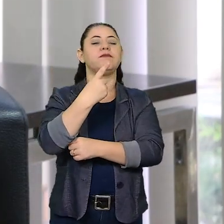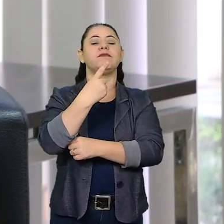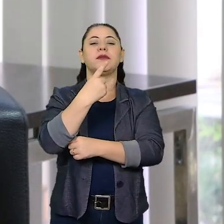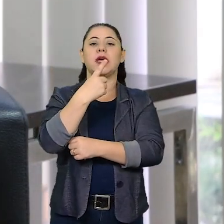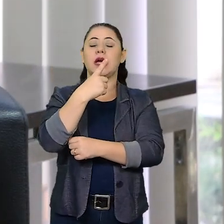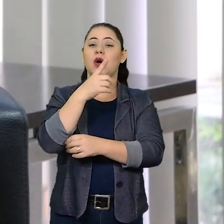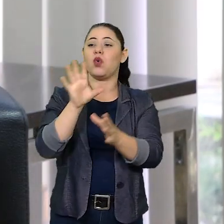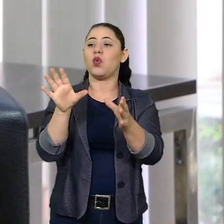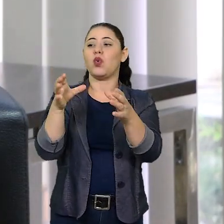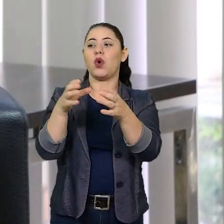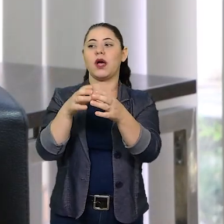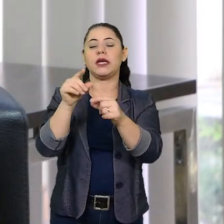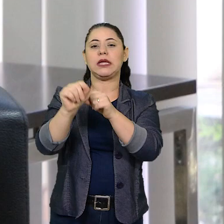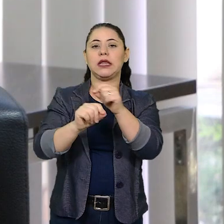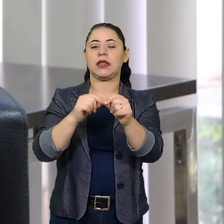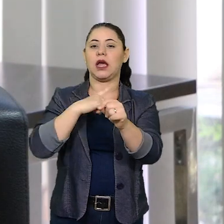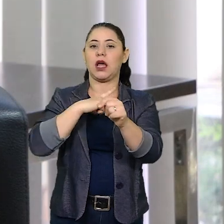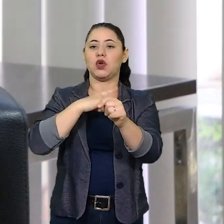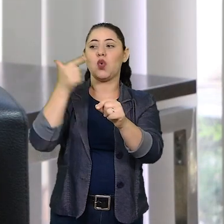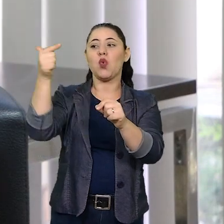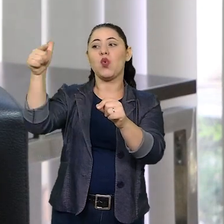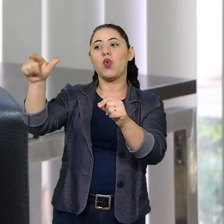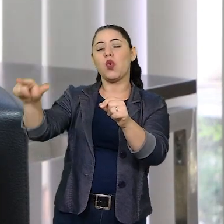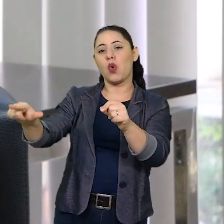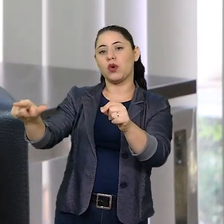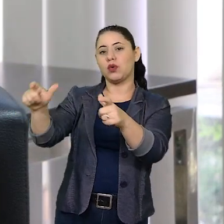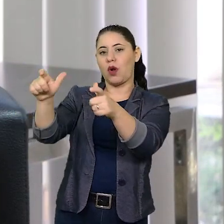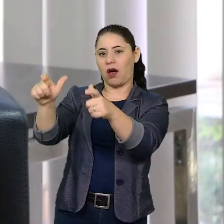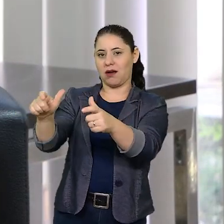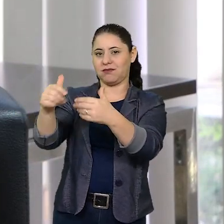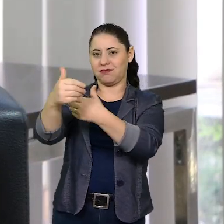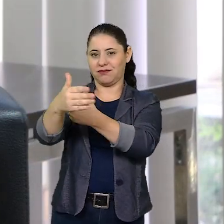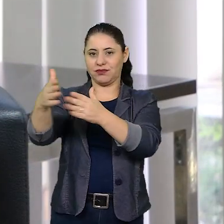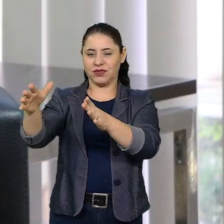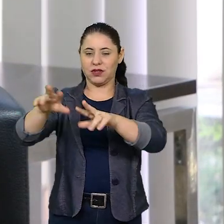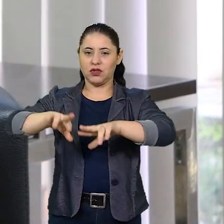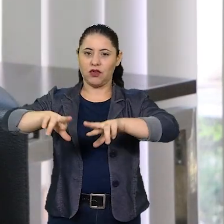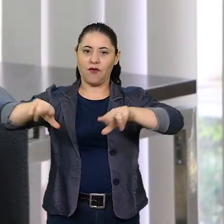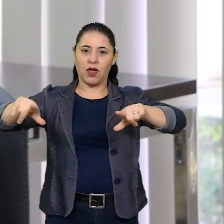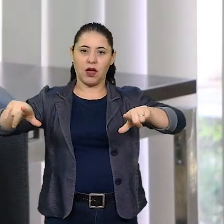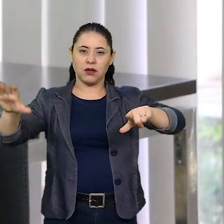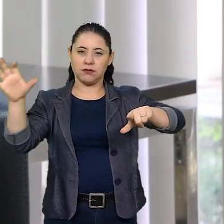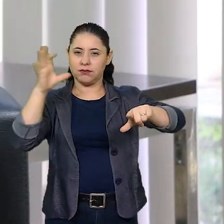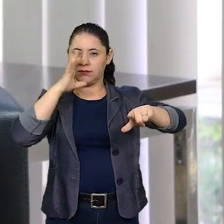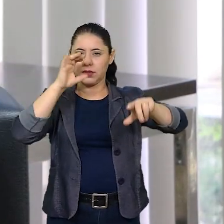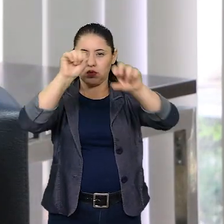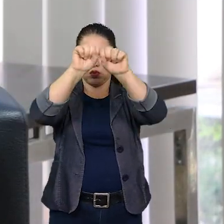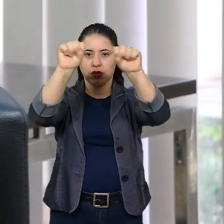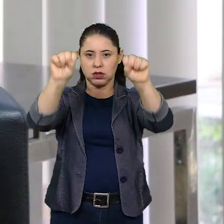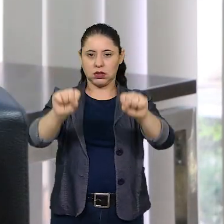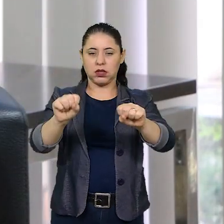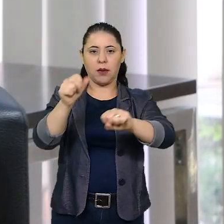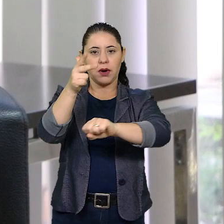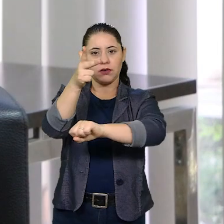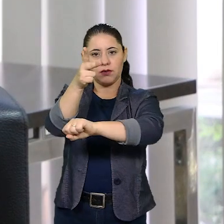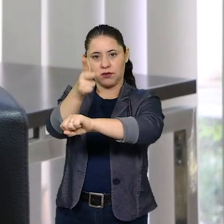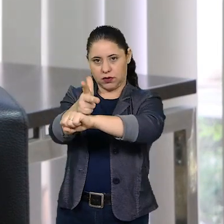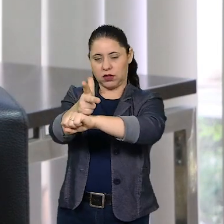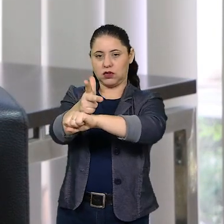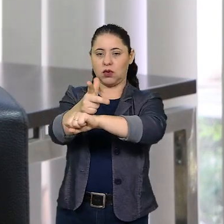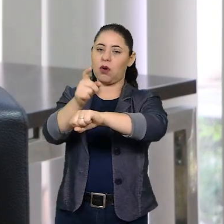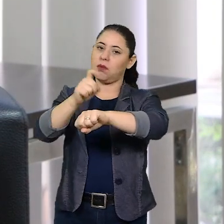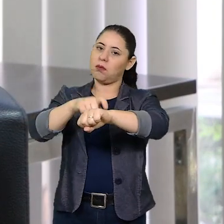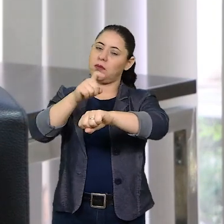o advogado, as partes ficam em outro ambiente separado e acompanham por um sistema